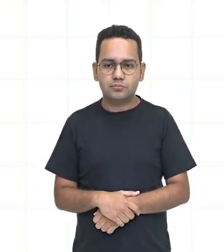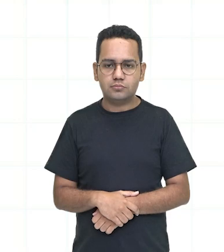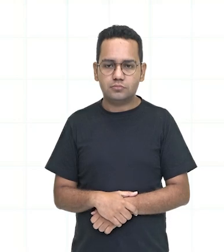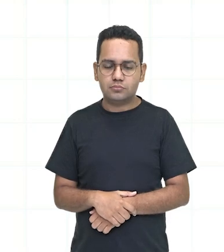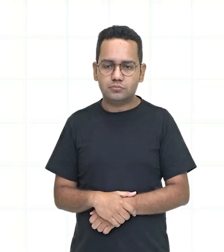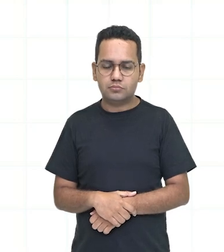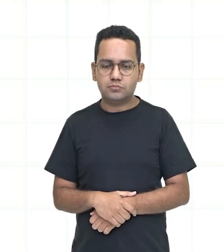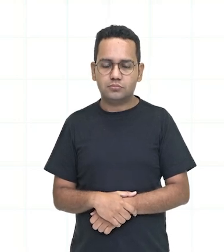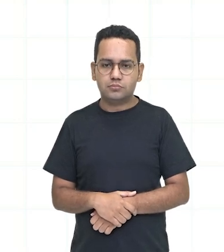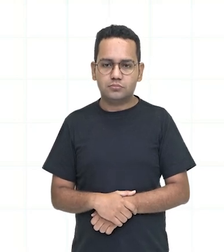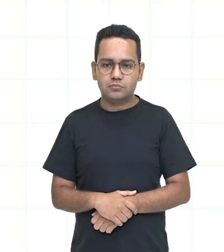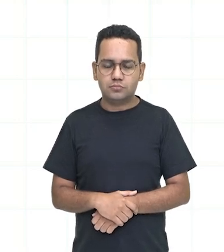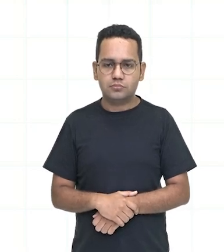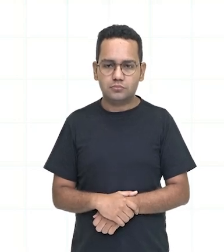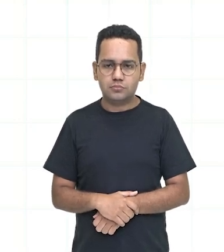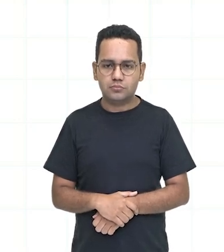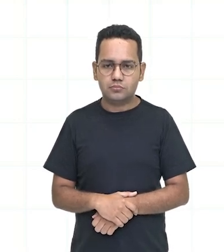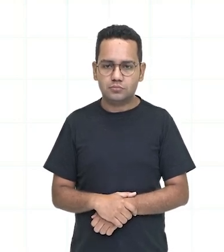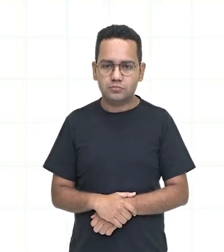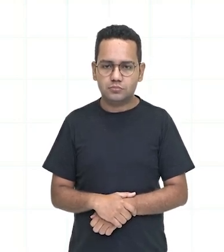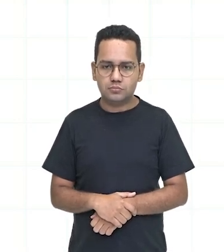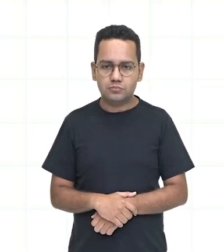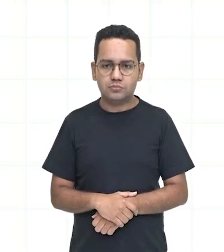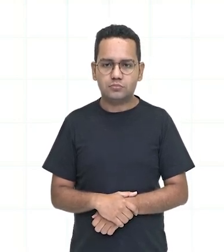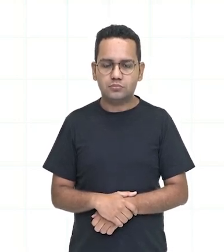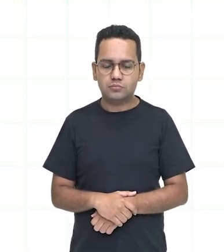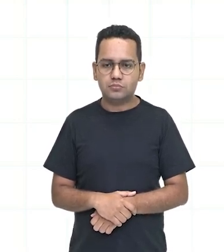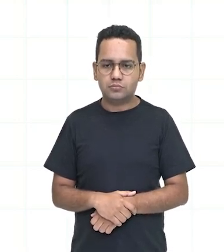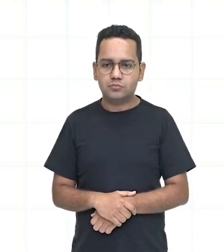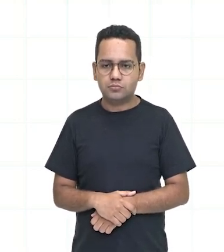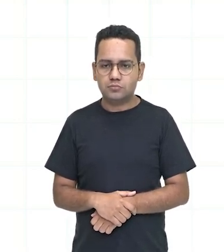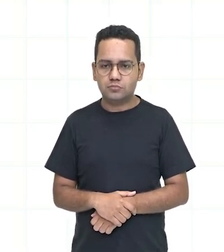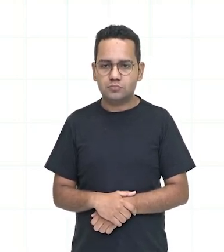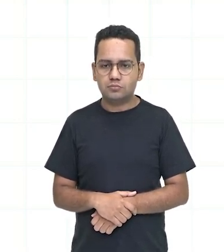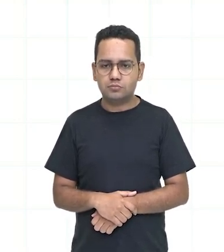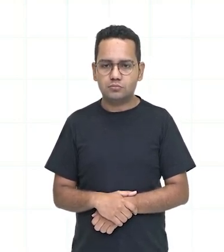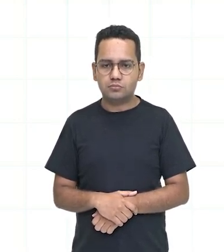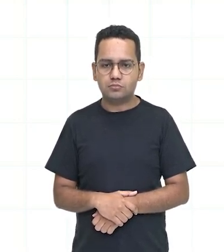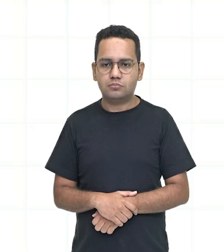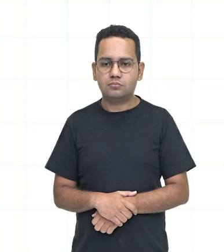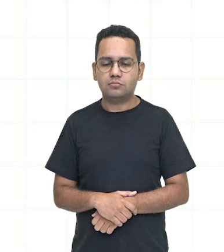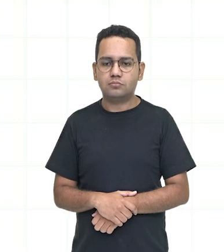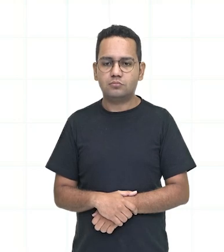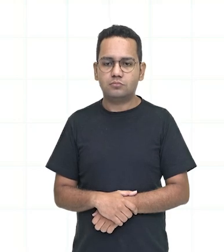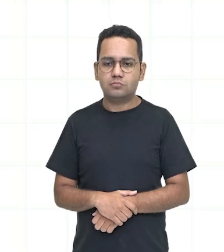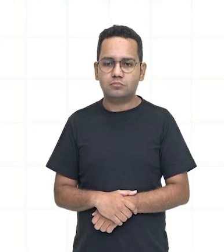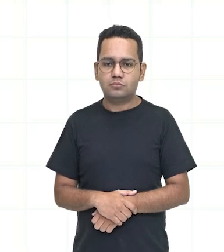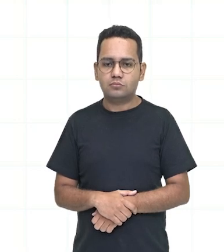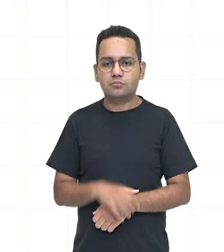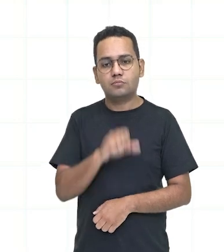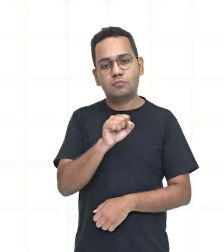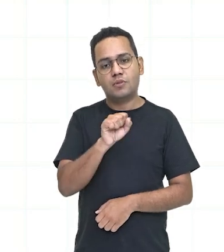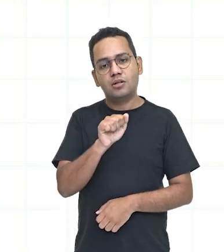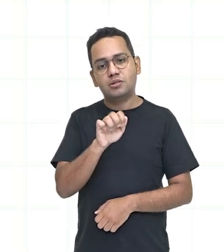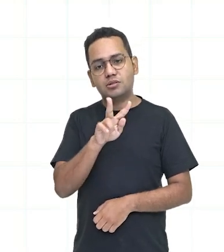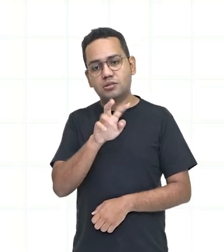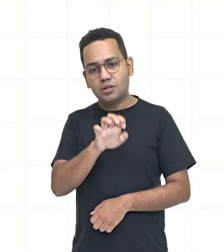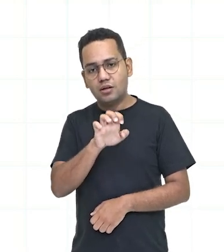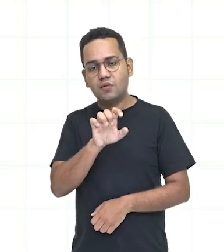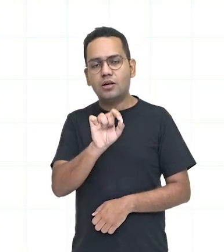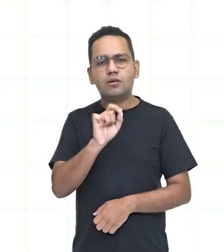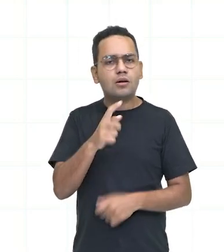simple future. If I save enough money, se eu economizar, a palavrinha save, o verbo save